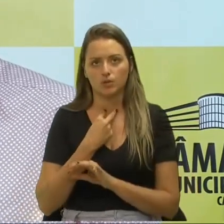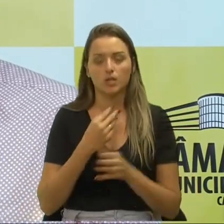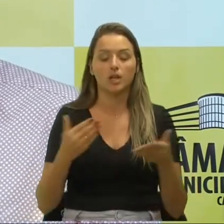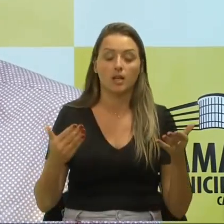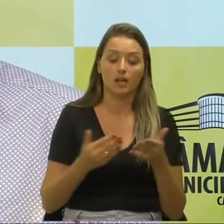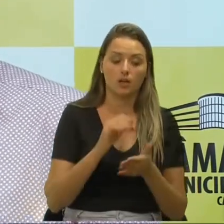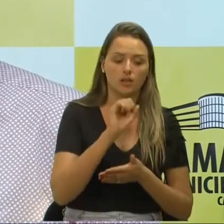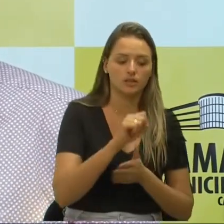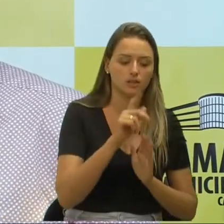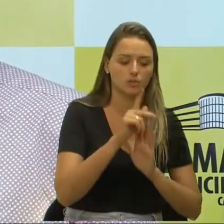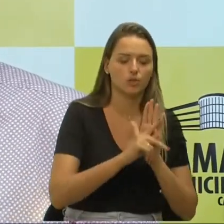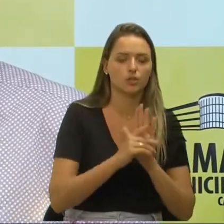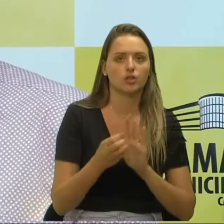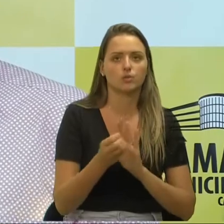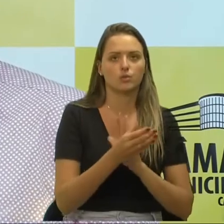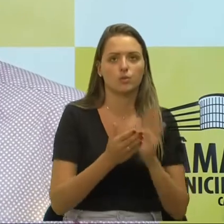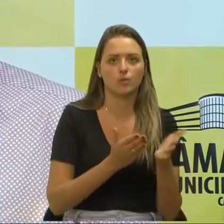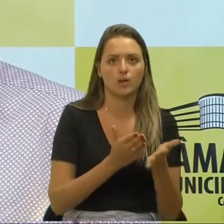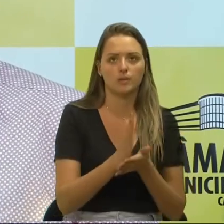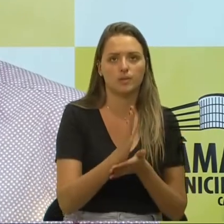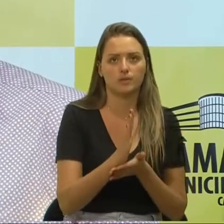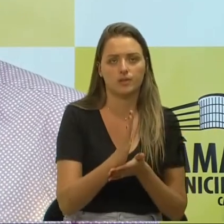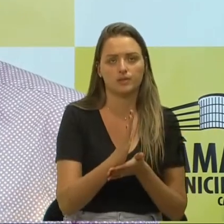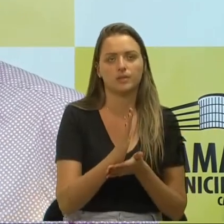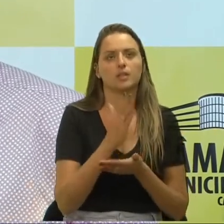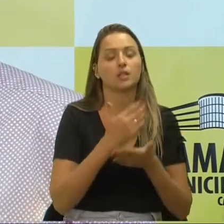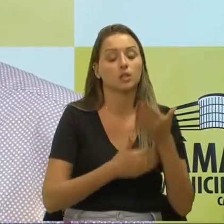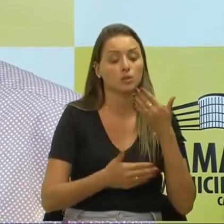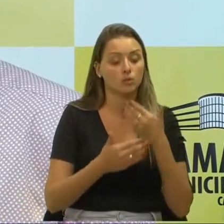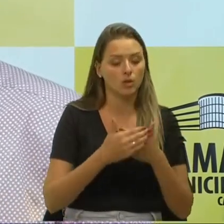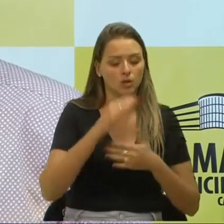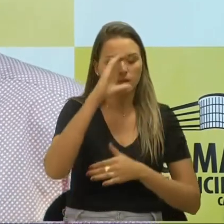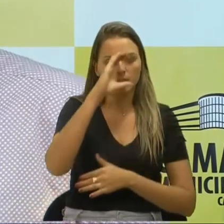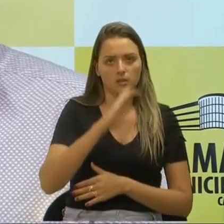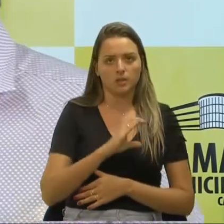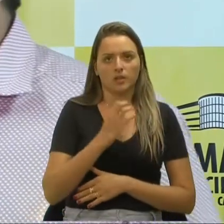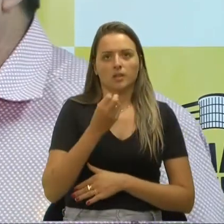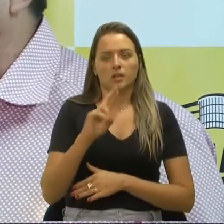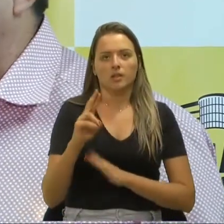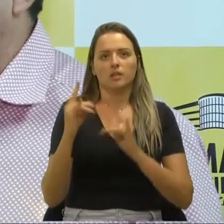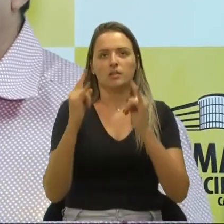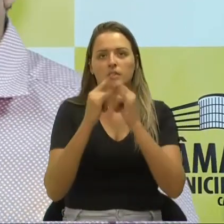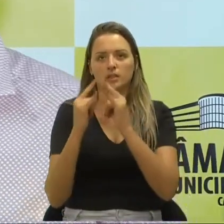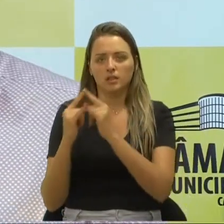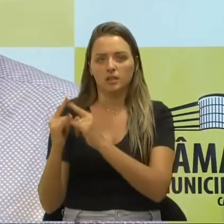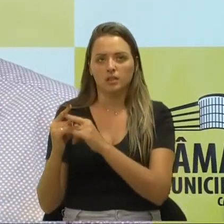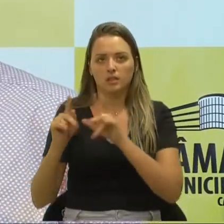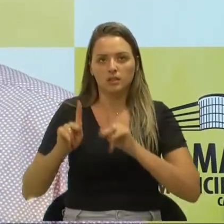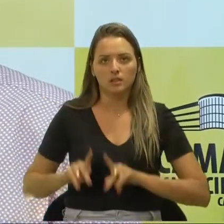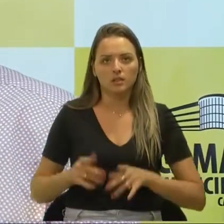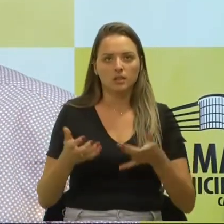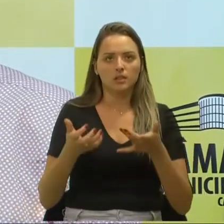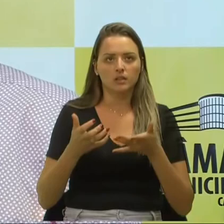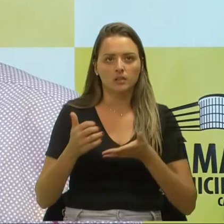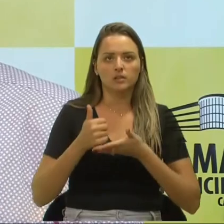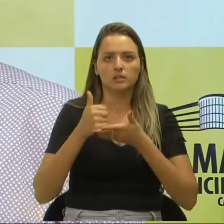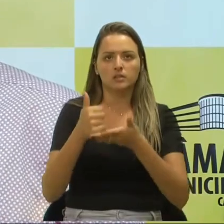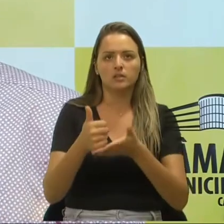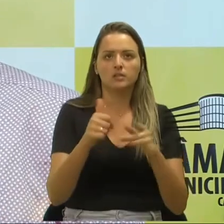sim, com esse projeto aprovado, todo e qualquer cidadão, entidade, grupo de pessoas que querem